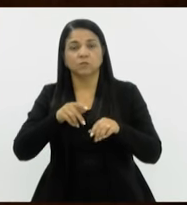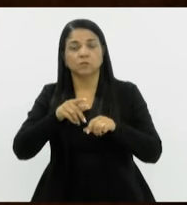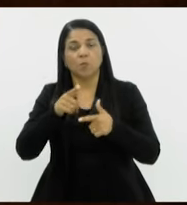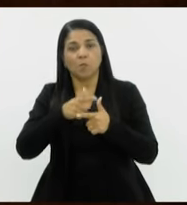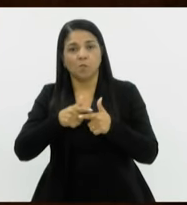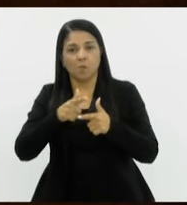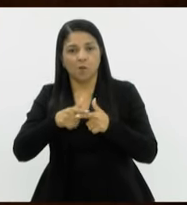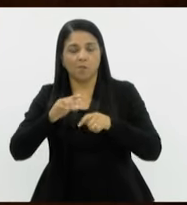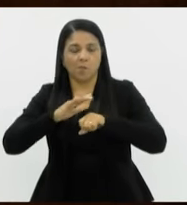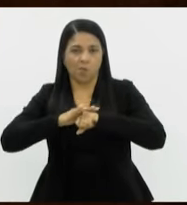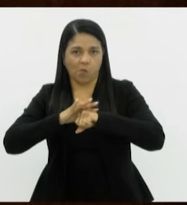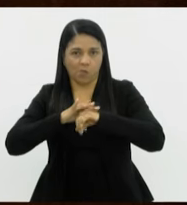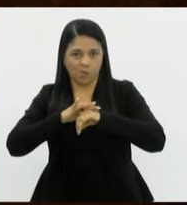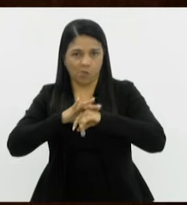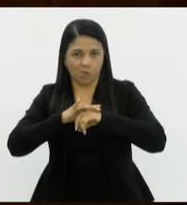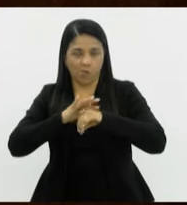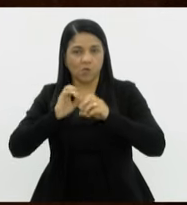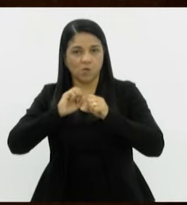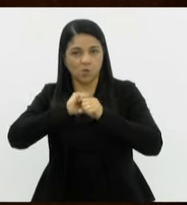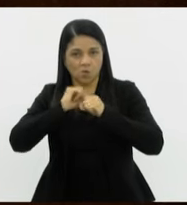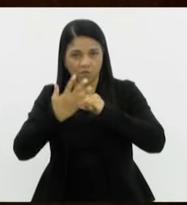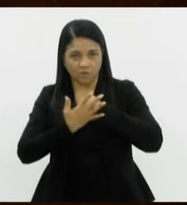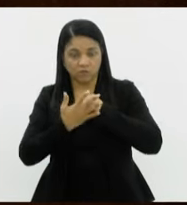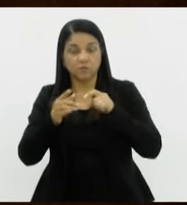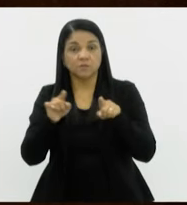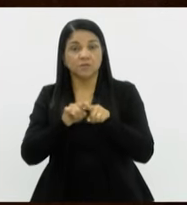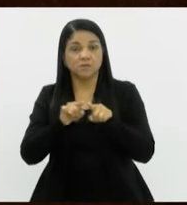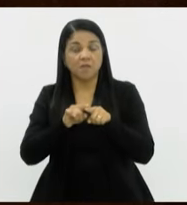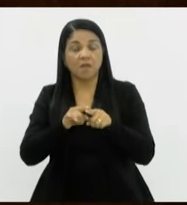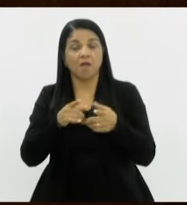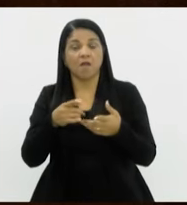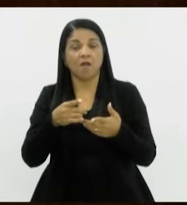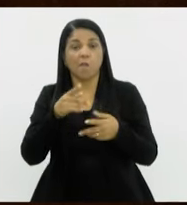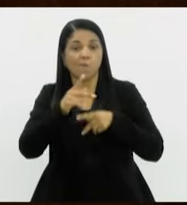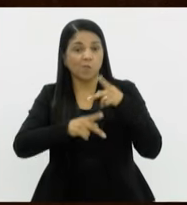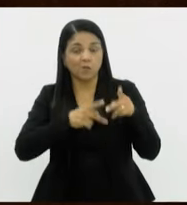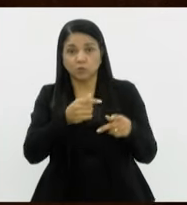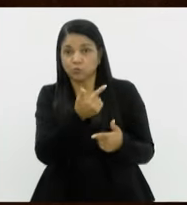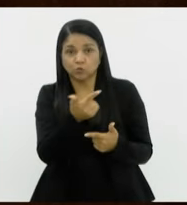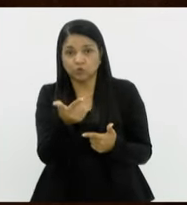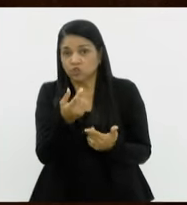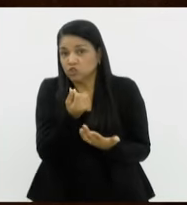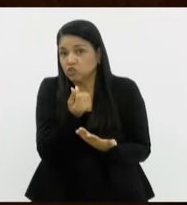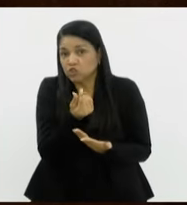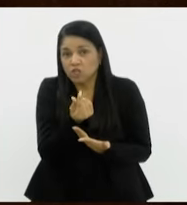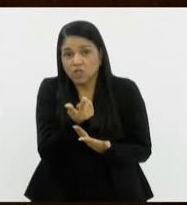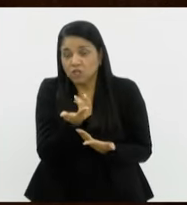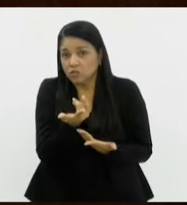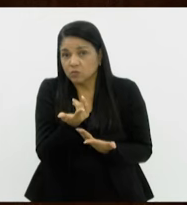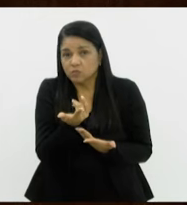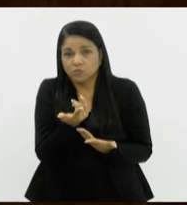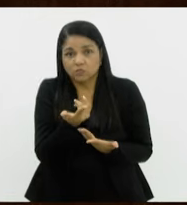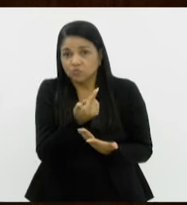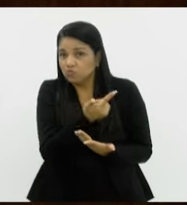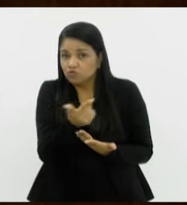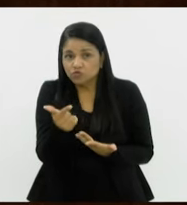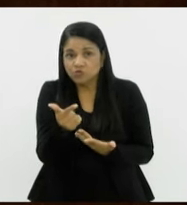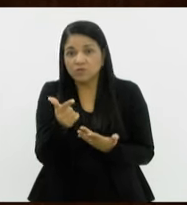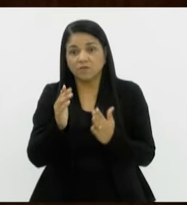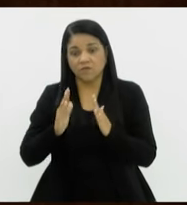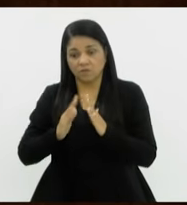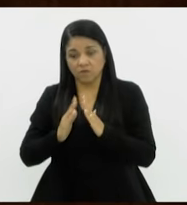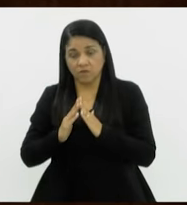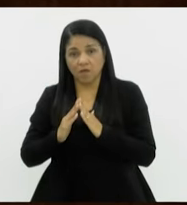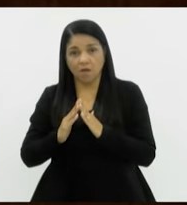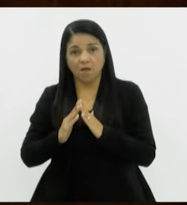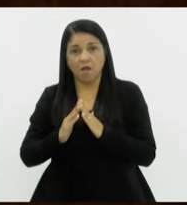mas também deixou a população desguarnecida de grana, porque o povo teve que ficar em casa, muita gente fez aquela política